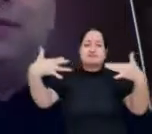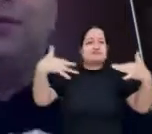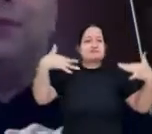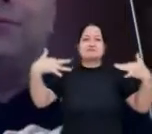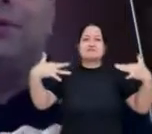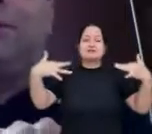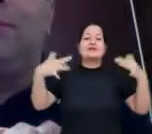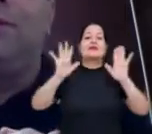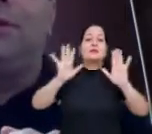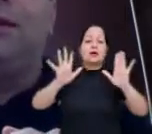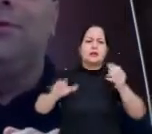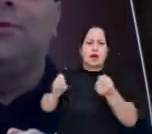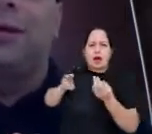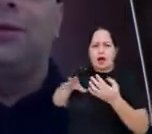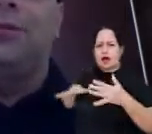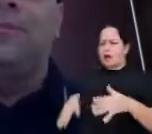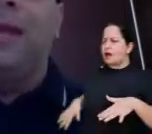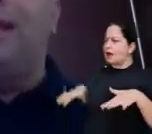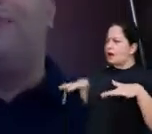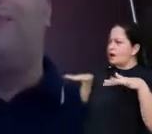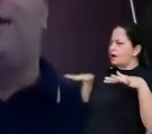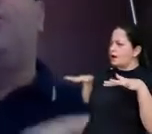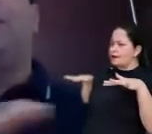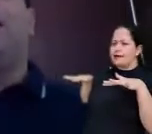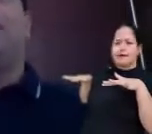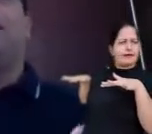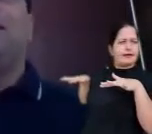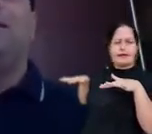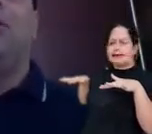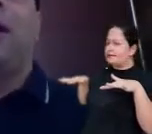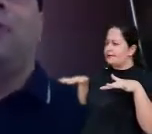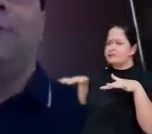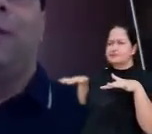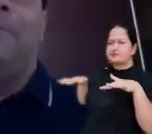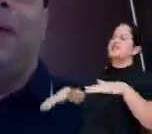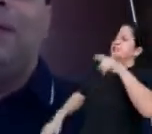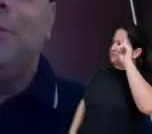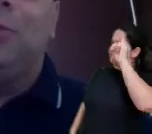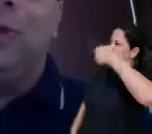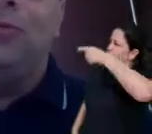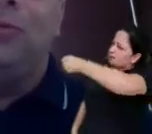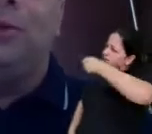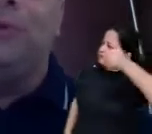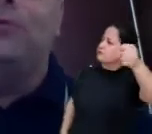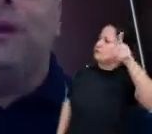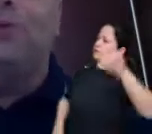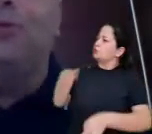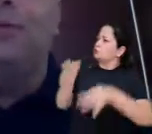sacerdotes que estavam extremamente críticos àquilo, e levaram ele para ser interrogado.